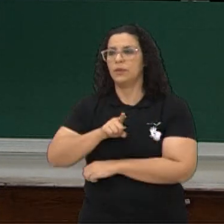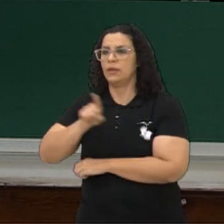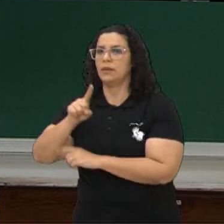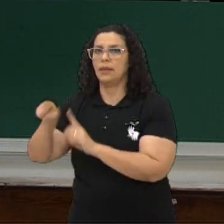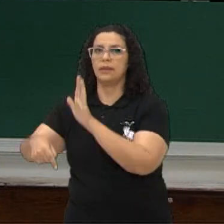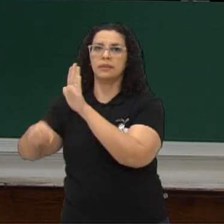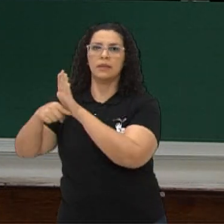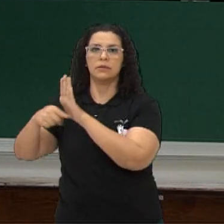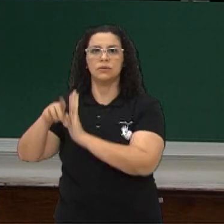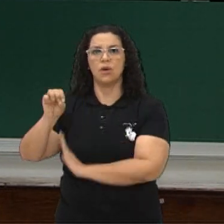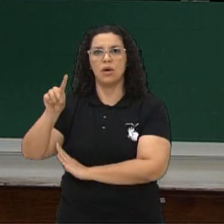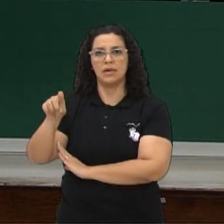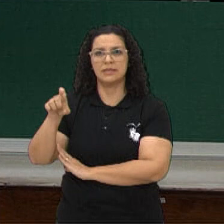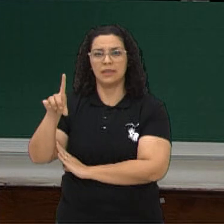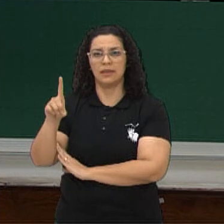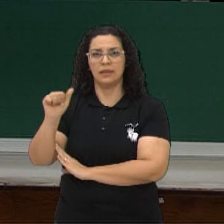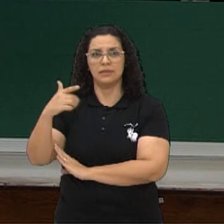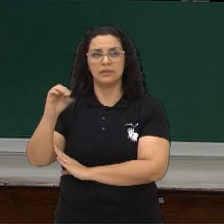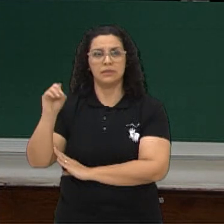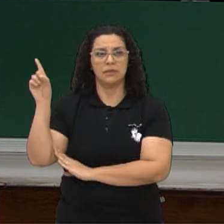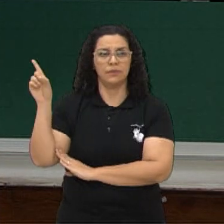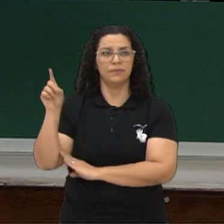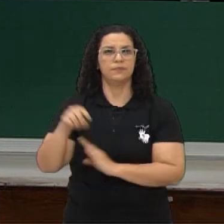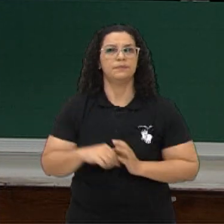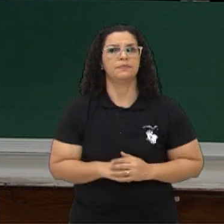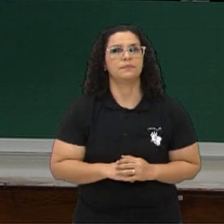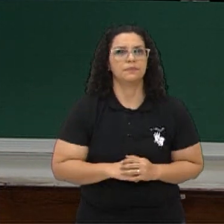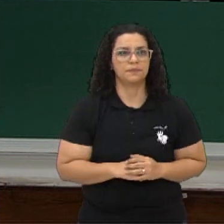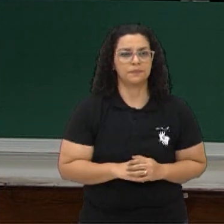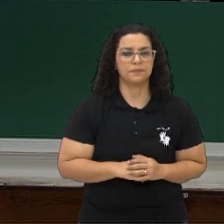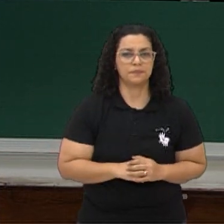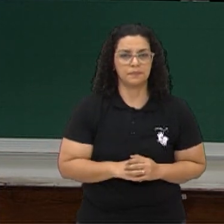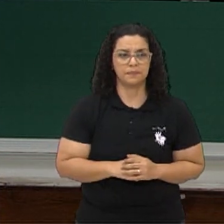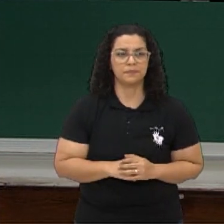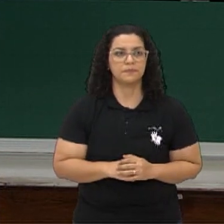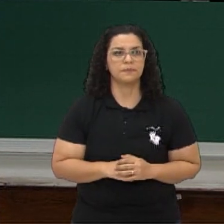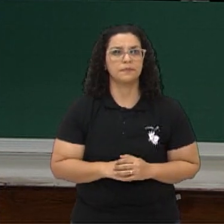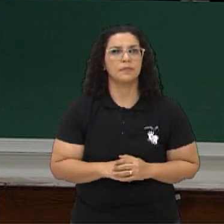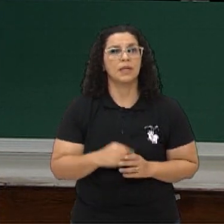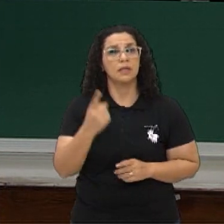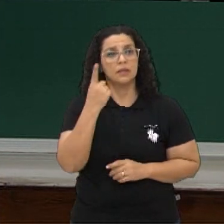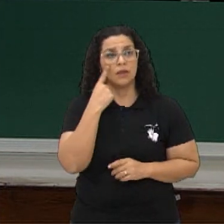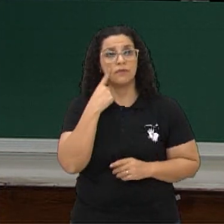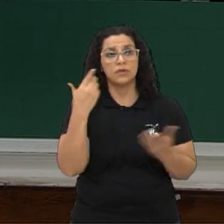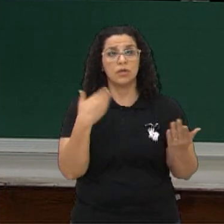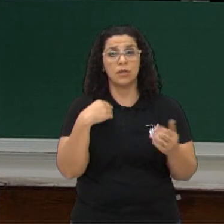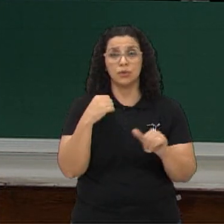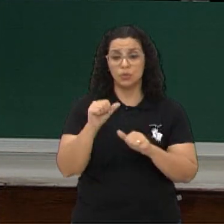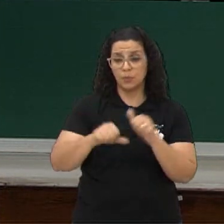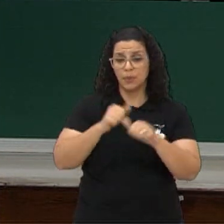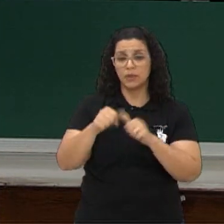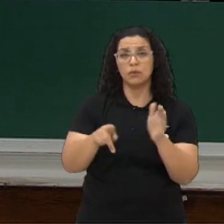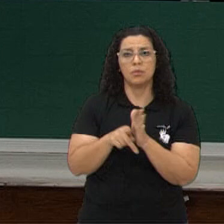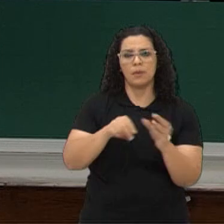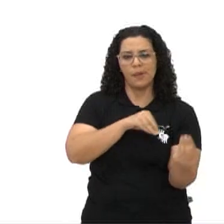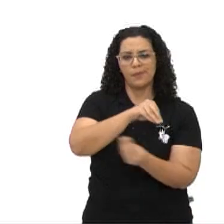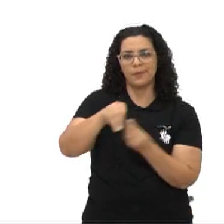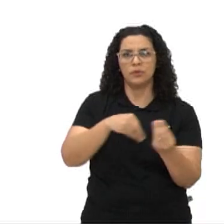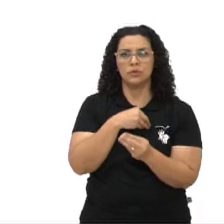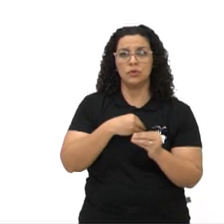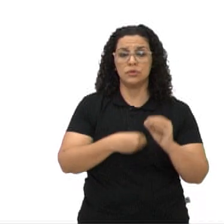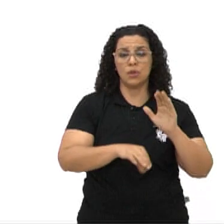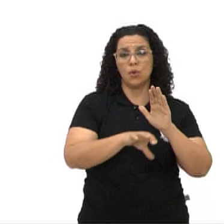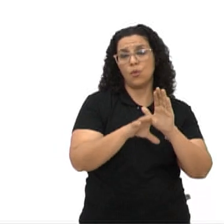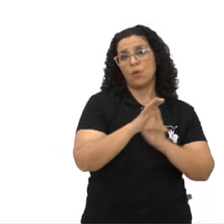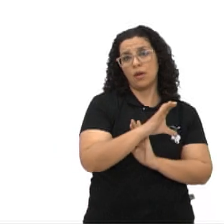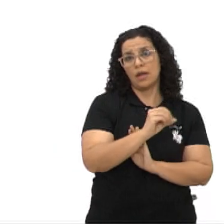oxidação, né? Perdeu, o elétron vai estar no sinalzinho do lado dos produtos. Durante a eletrólise ígnea, o cátion sempre